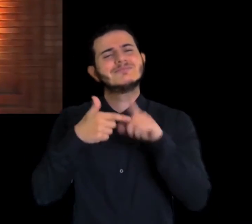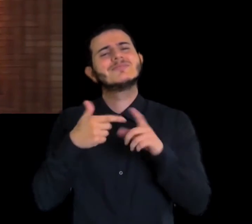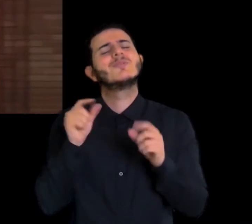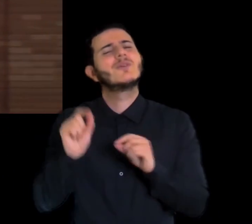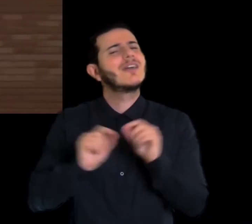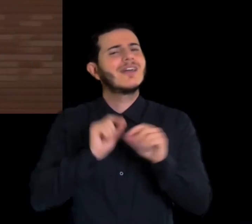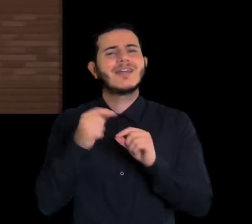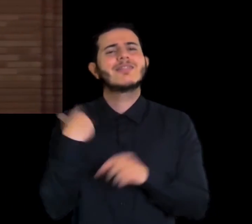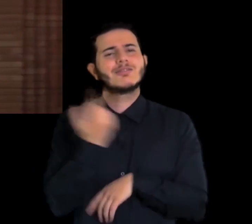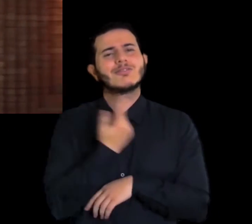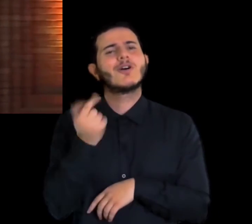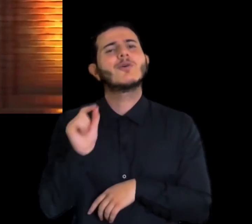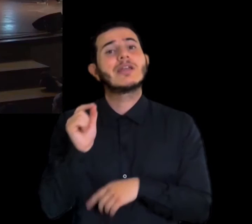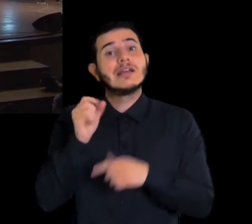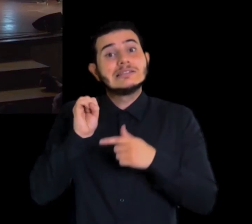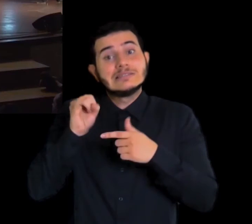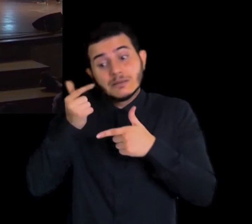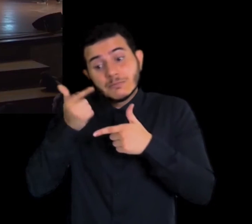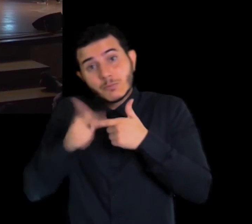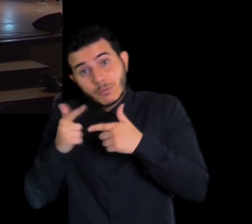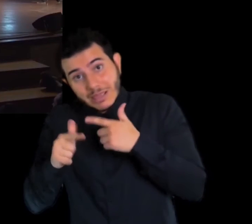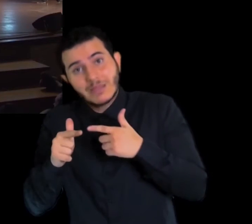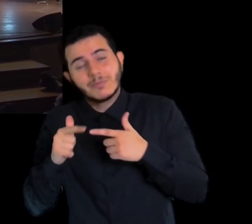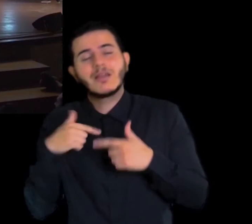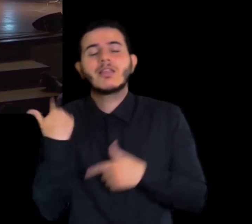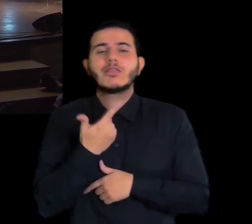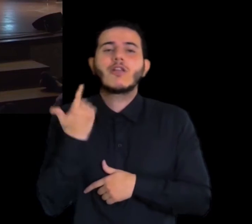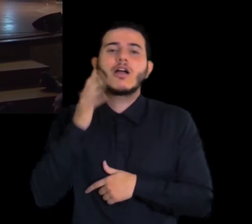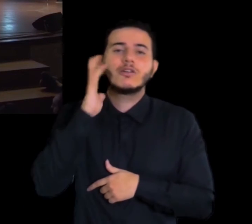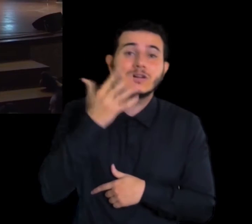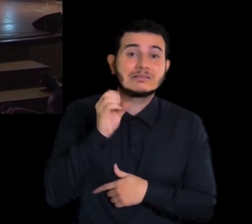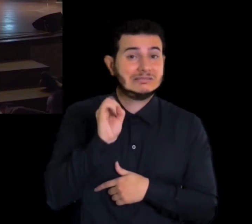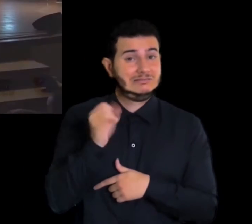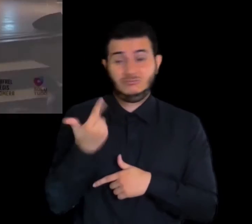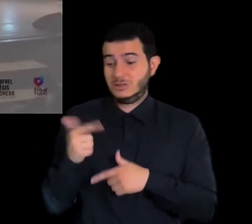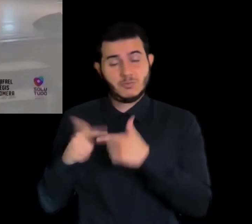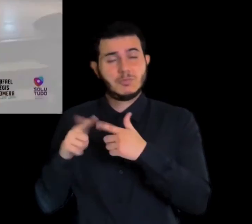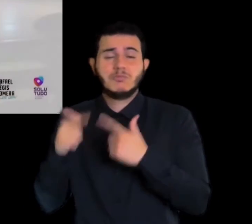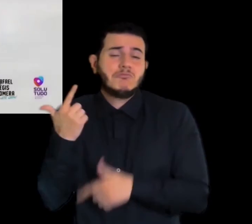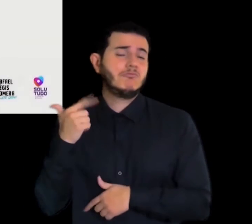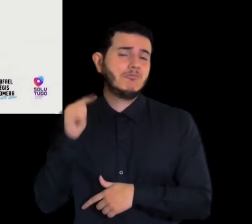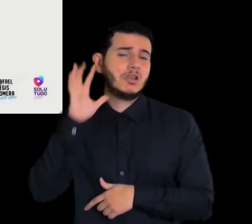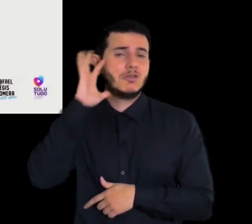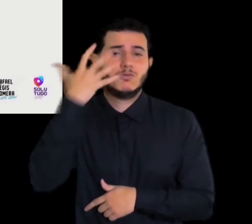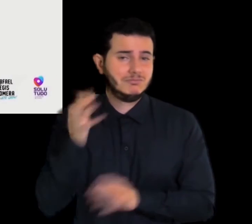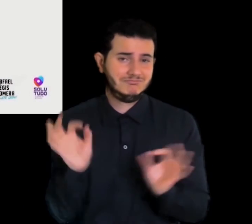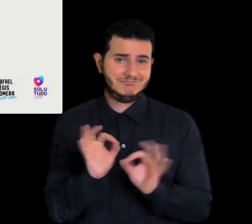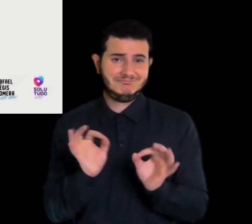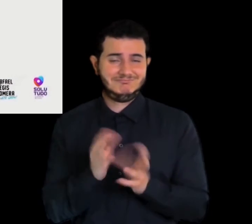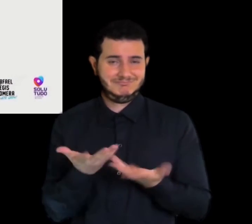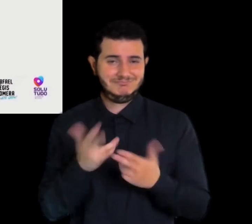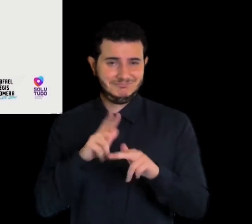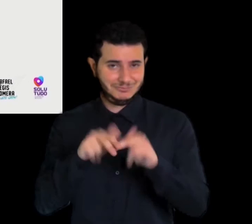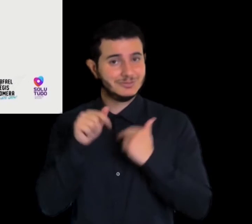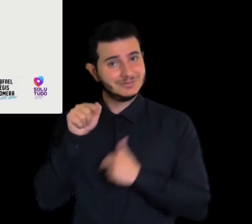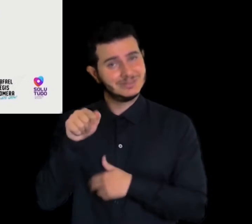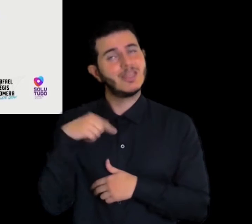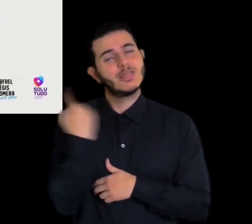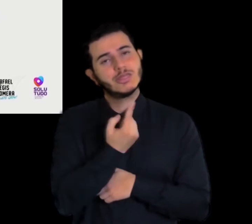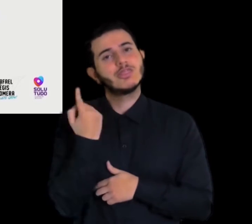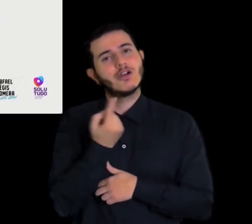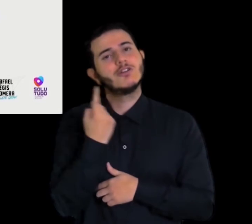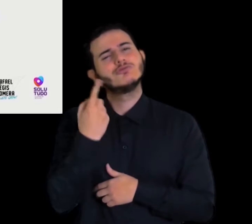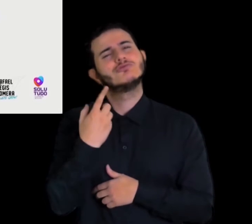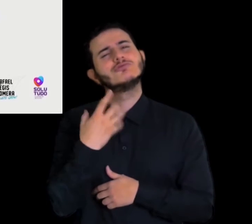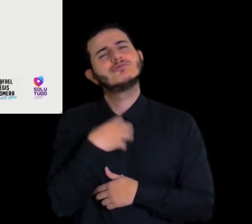de física, todo problema só é problema se tem solução. Se não tem solução, não é problema, né? A gente ouviu falar disso aqui. E é disso,